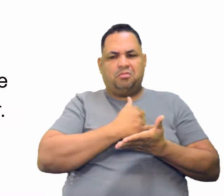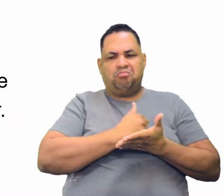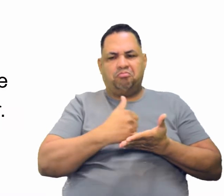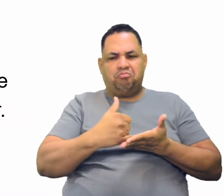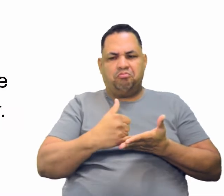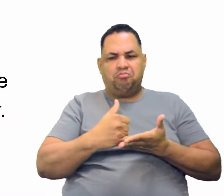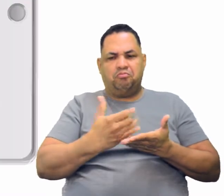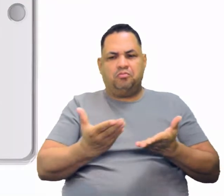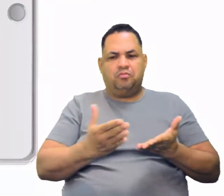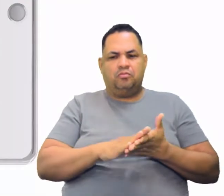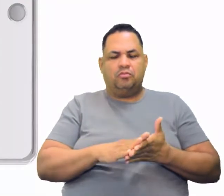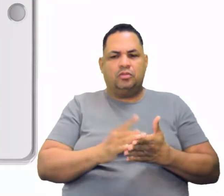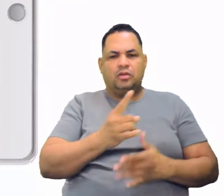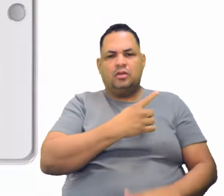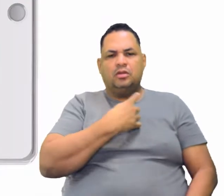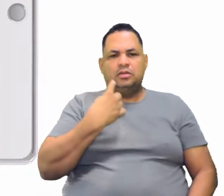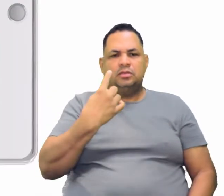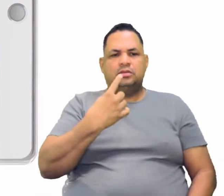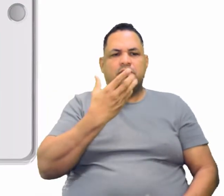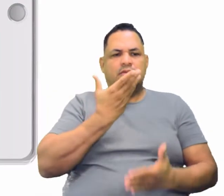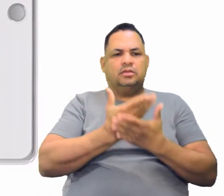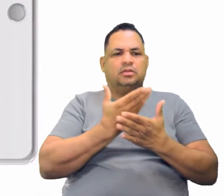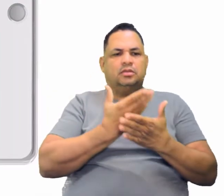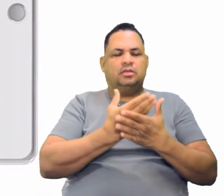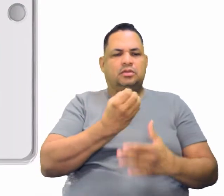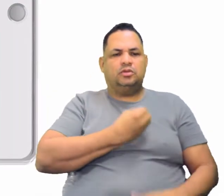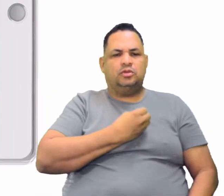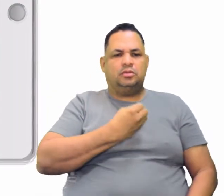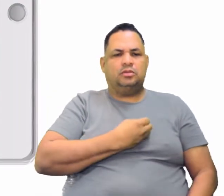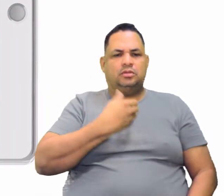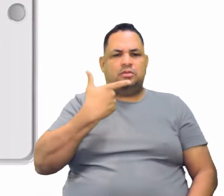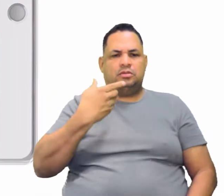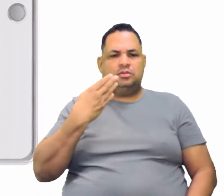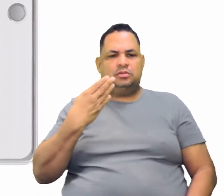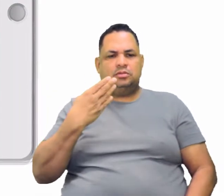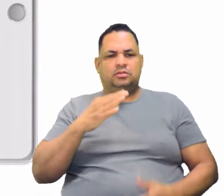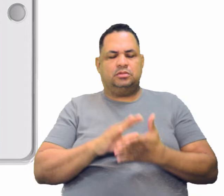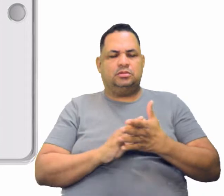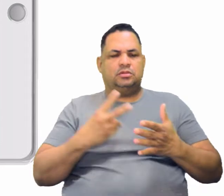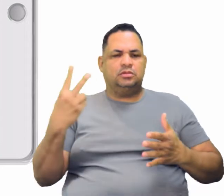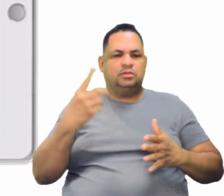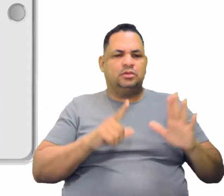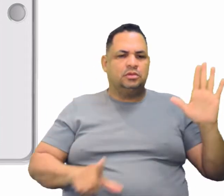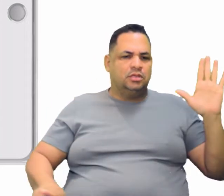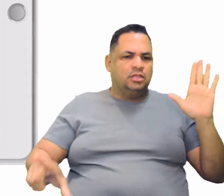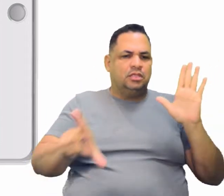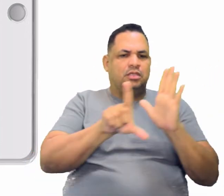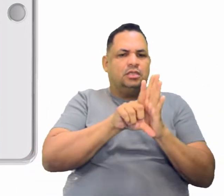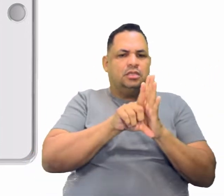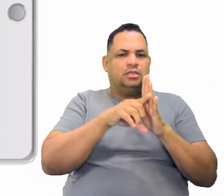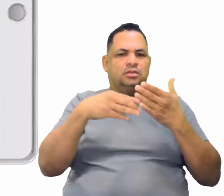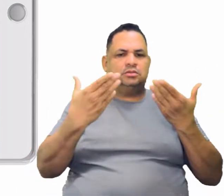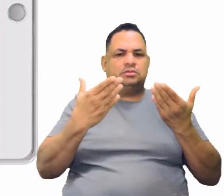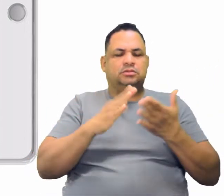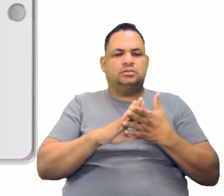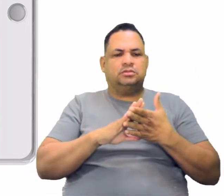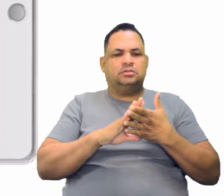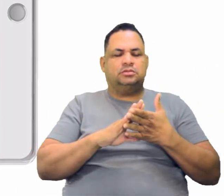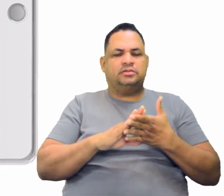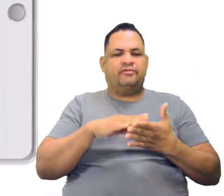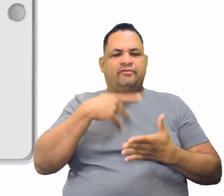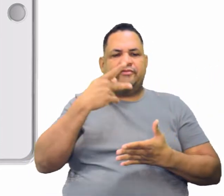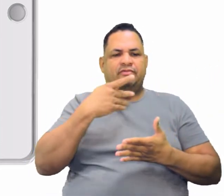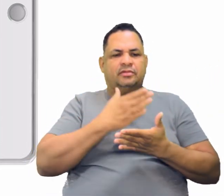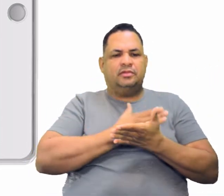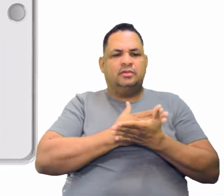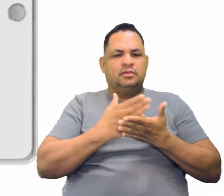pessoal? Olha só, e isso nós vimos lá na aula de número 24, quando a gente fala da segunda lei de Newton, que fala justamente do